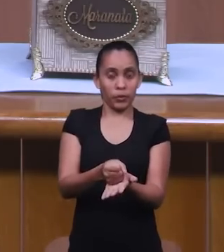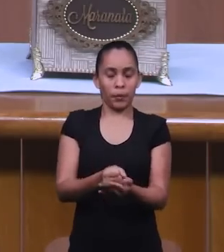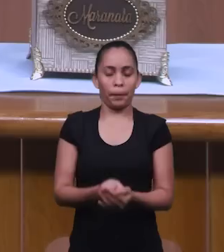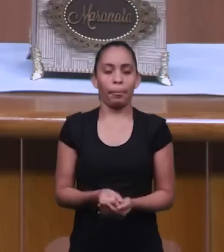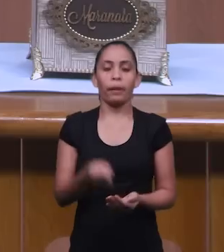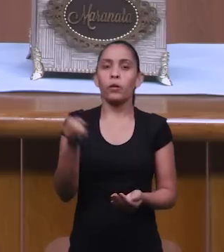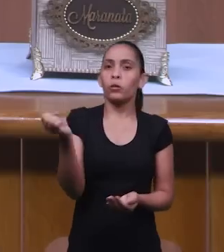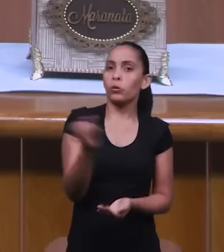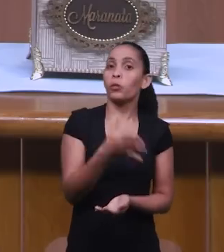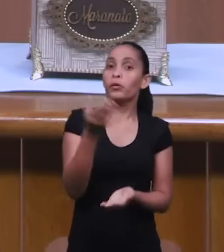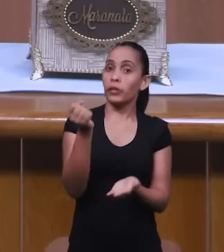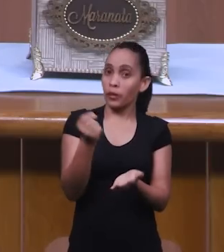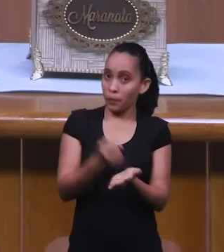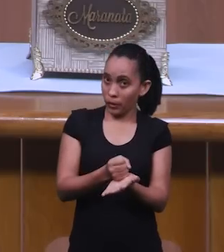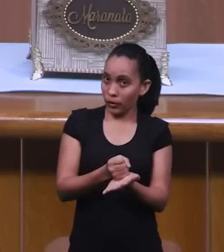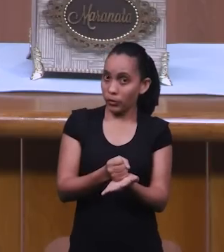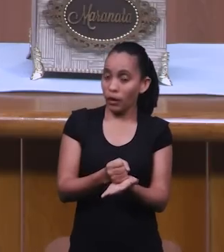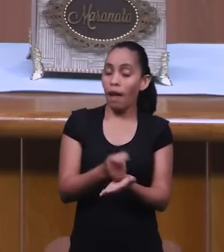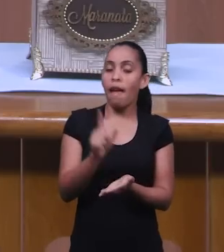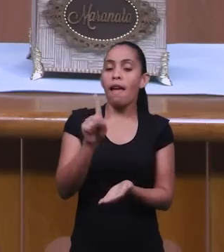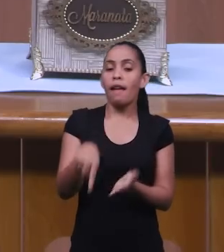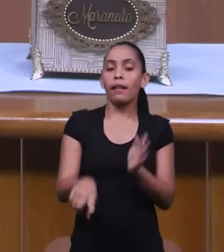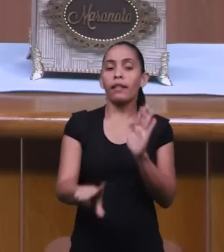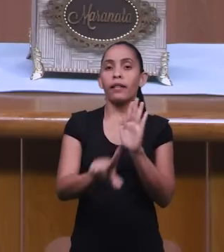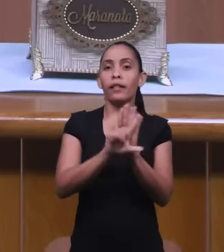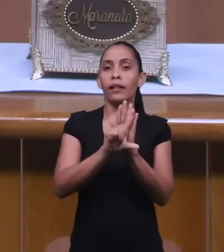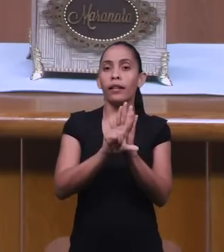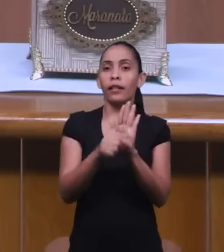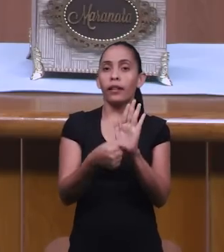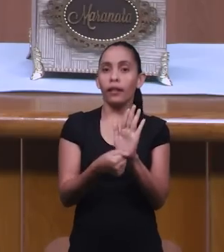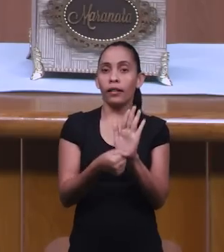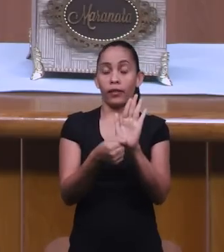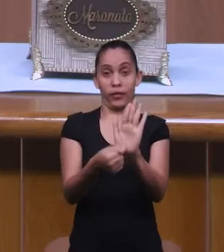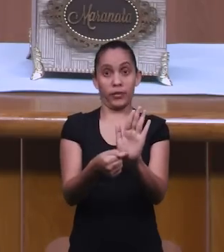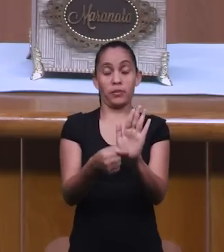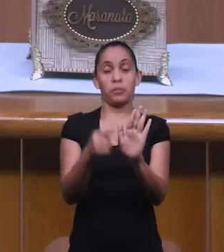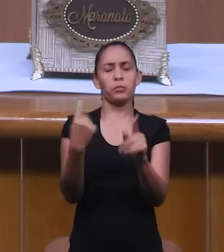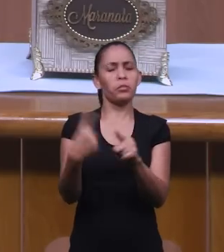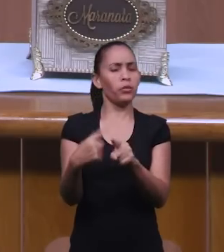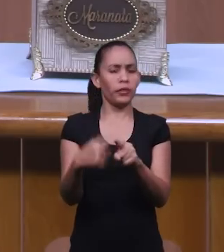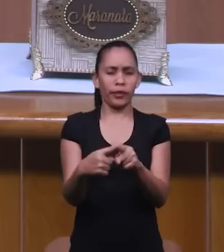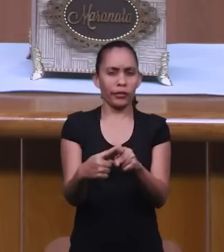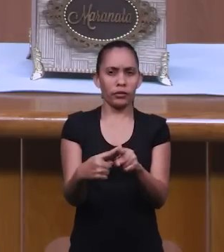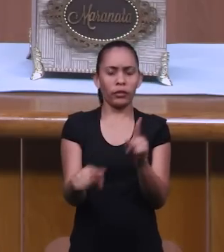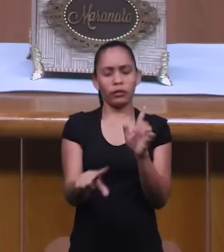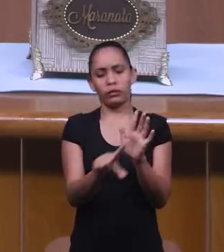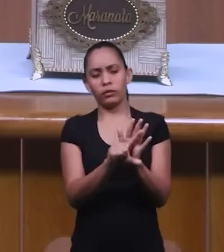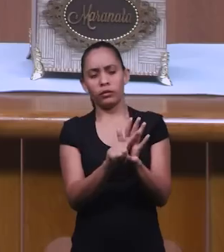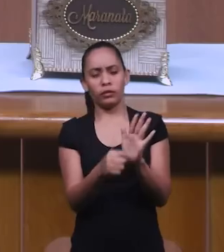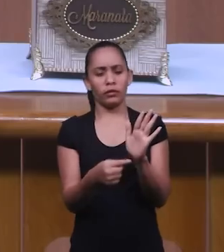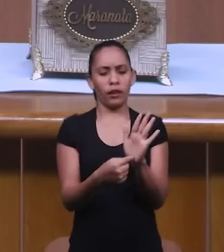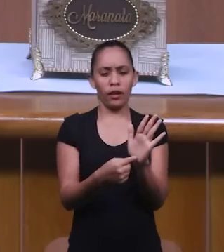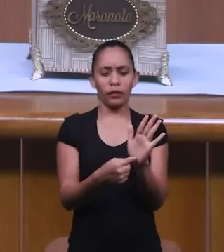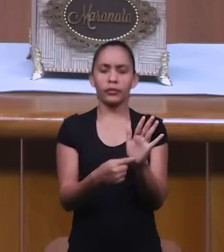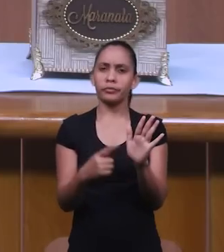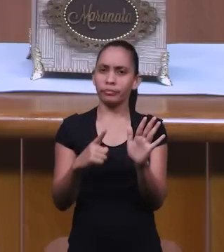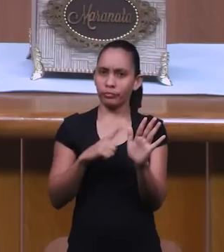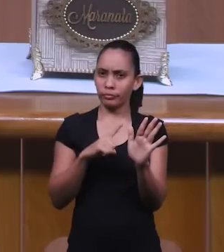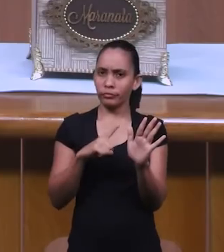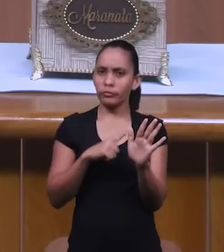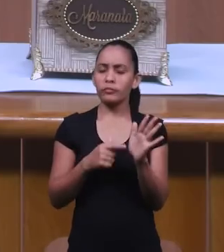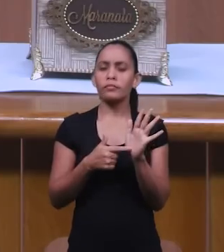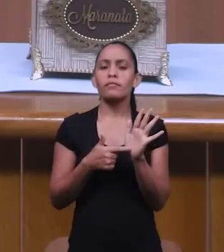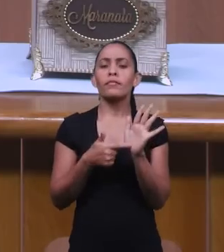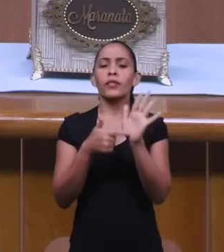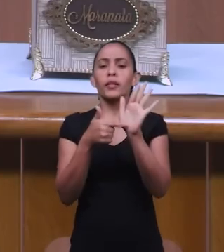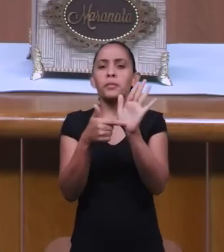No Novo Testamento era lei. Por que era lei? Porque Deus, o Velho Testamento é todo materializado. Ele estava